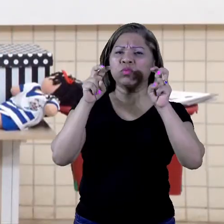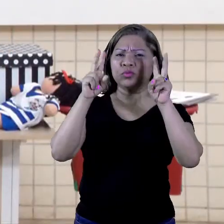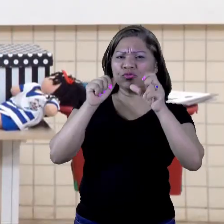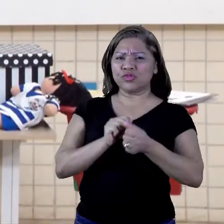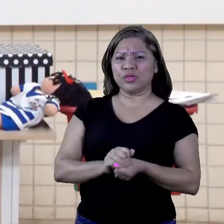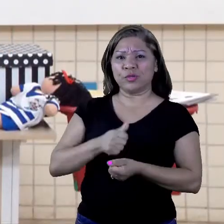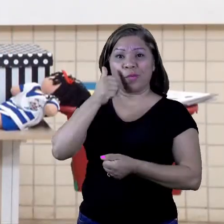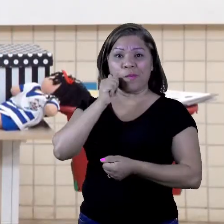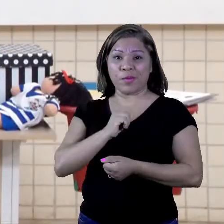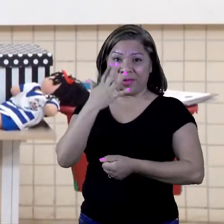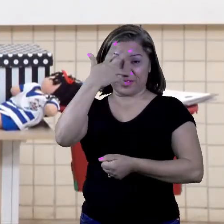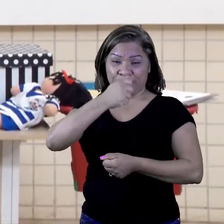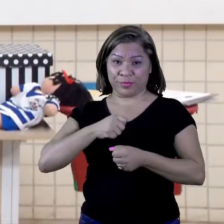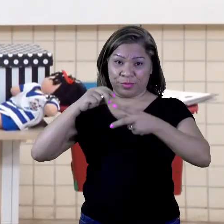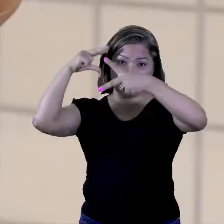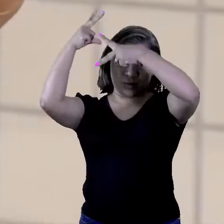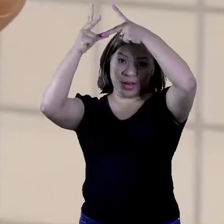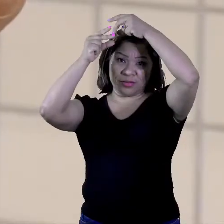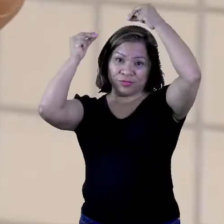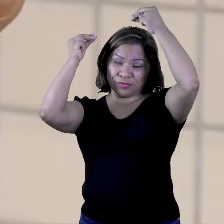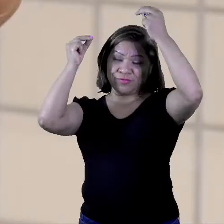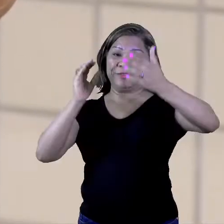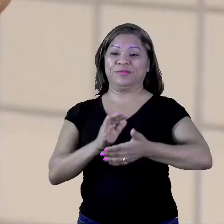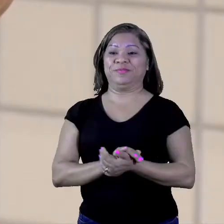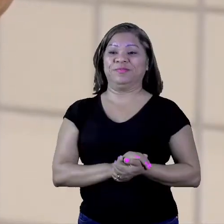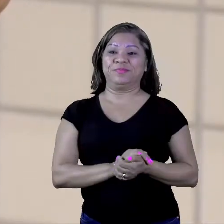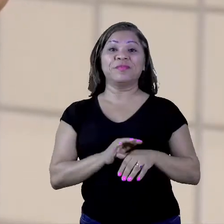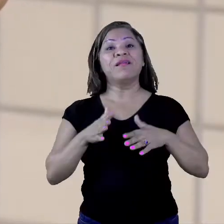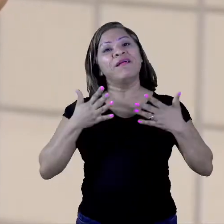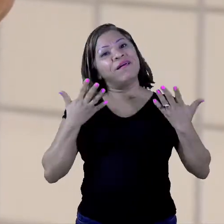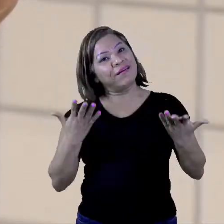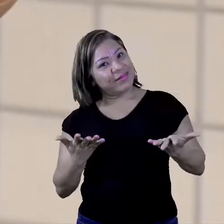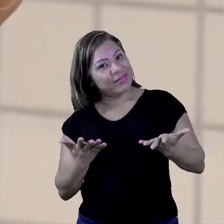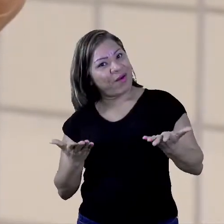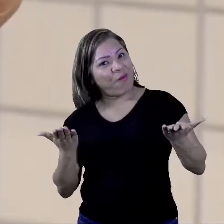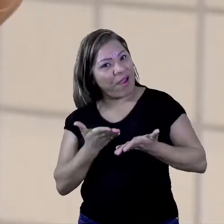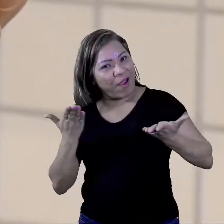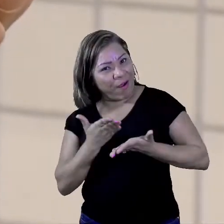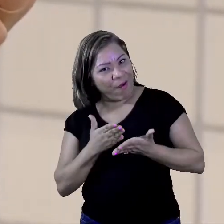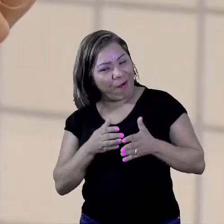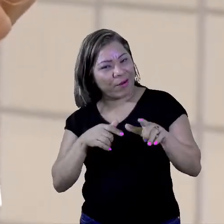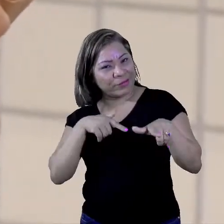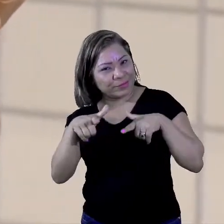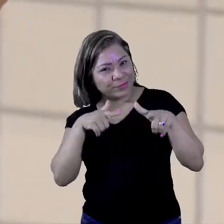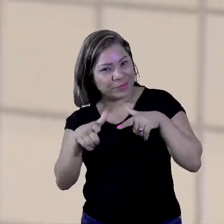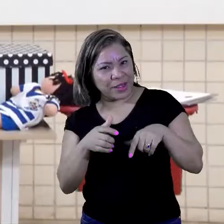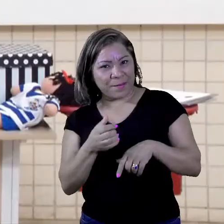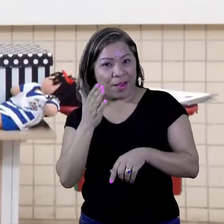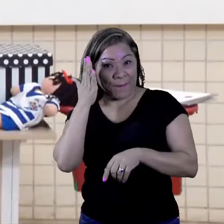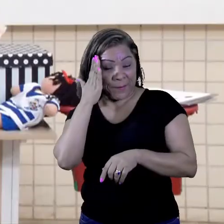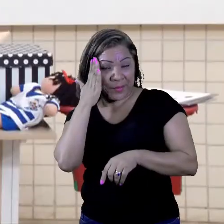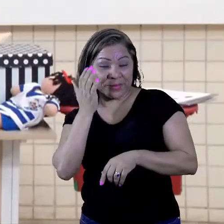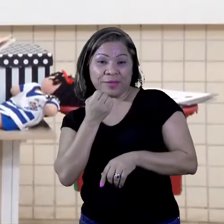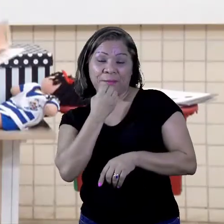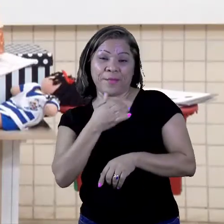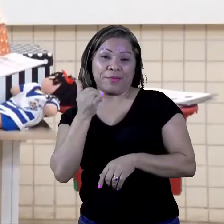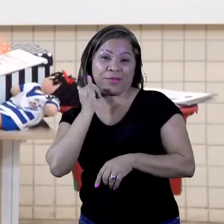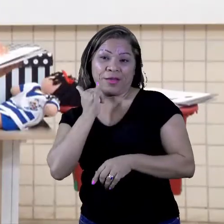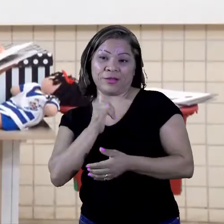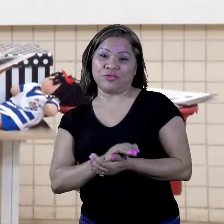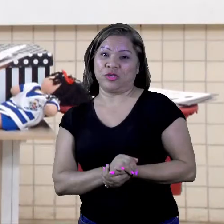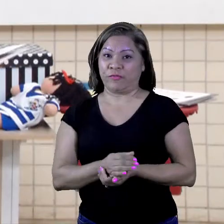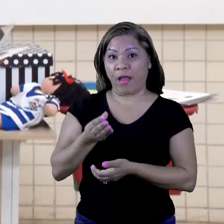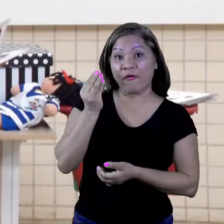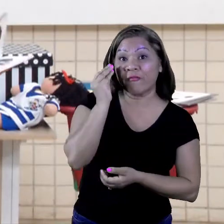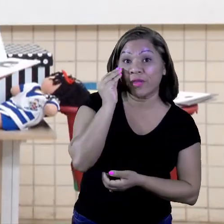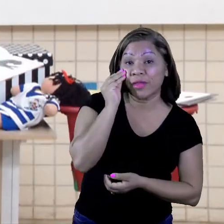história hoje para a gente poder entender melhor o que é uma narrativa, certo? Fiquem atentos, vou contar a história e aí nós